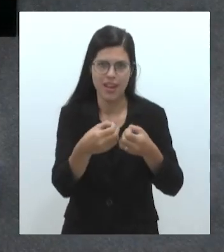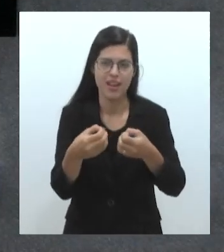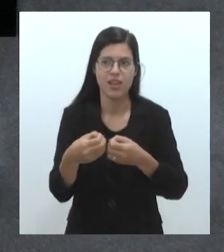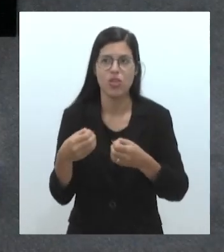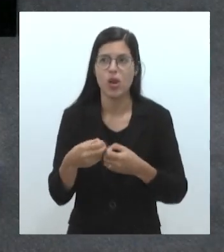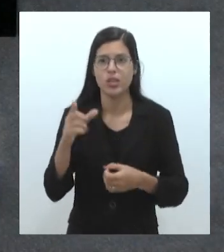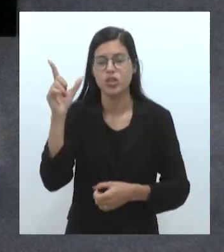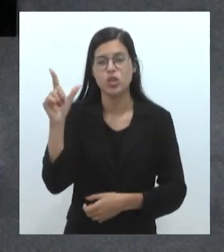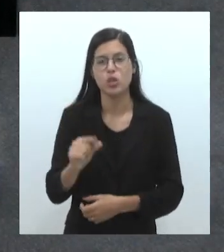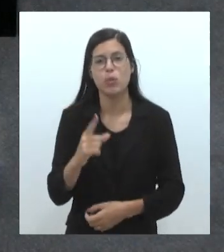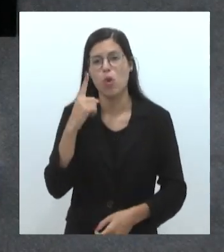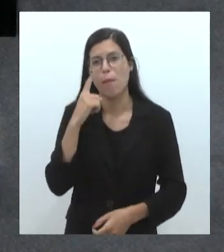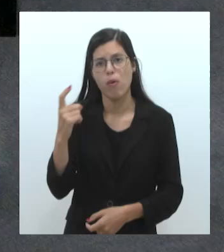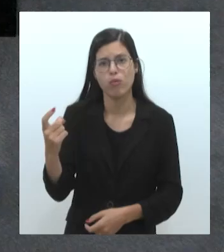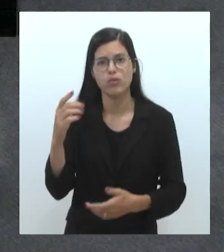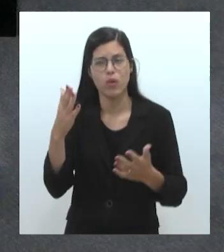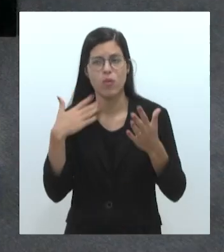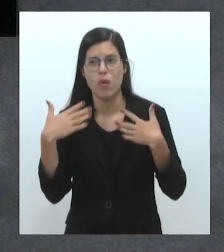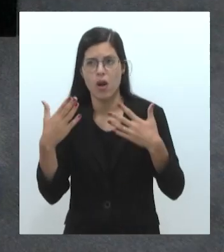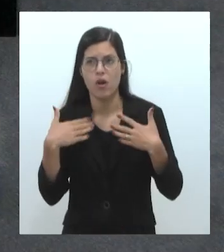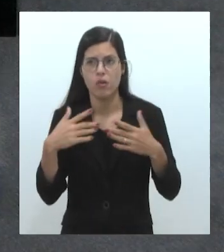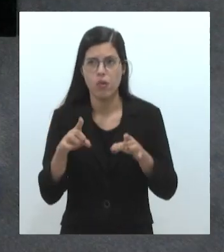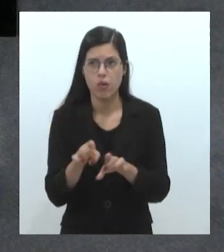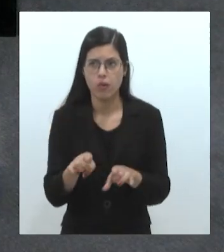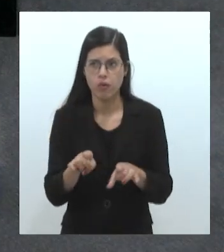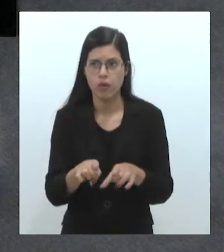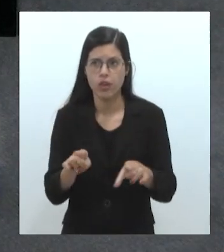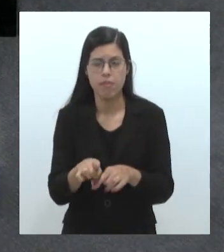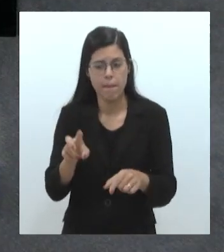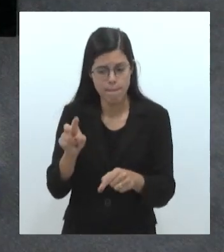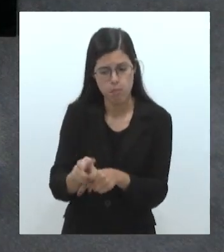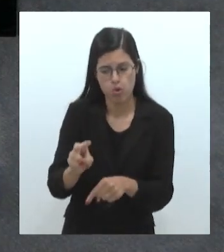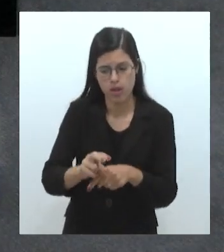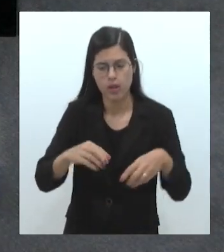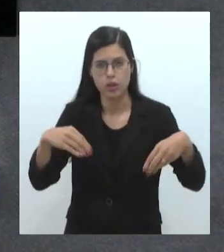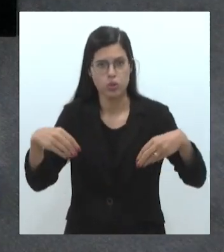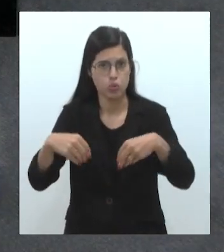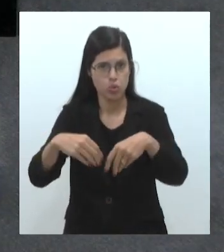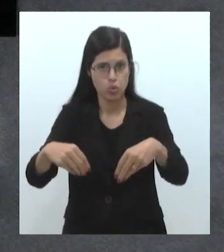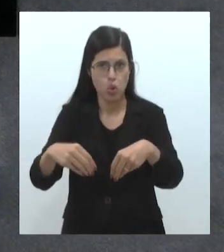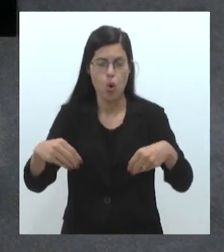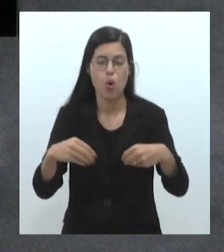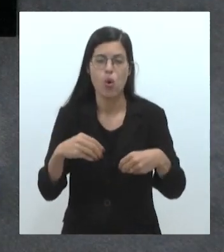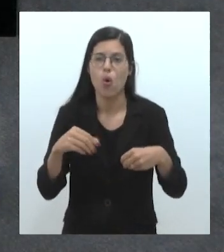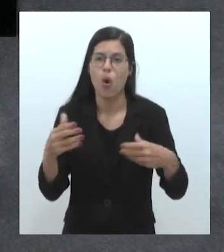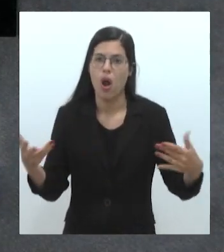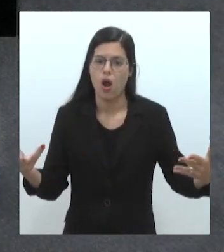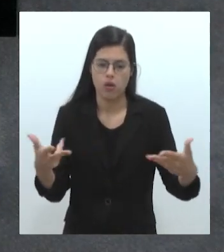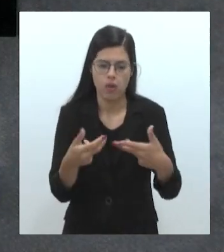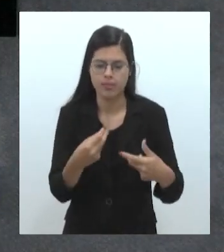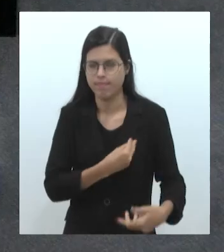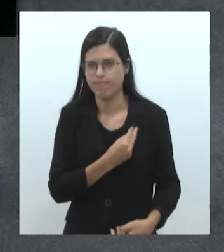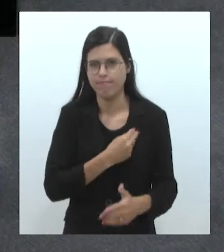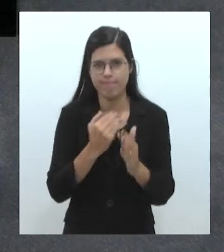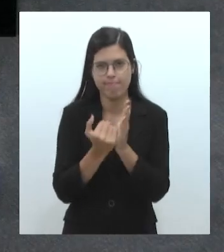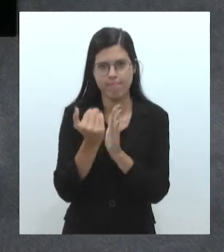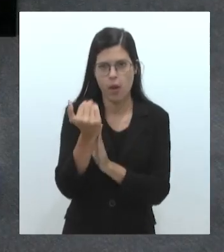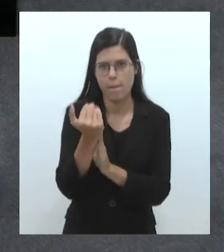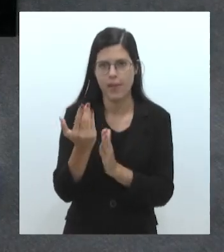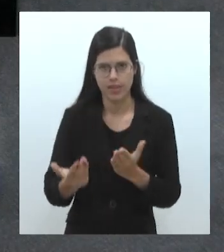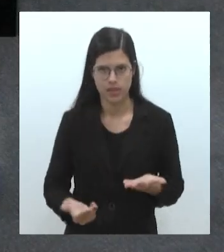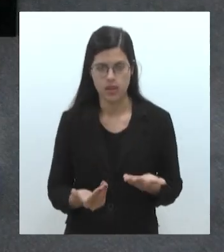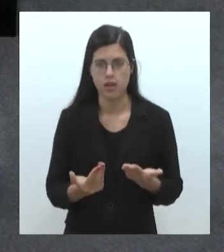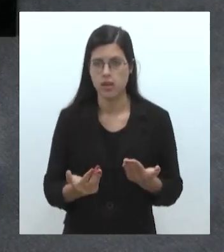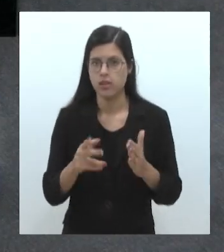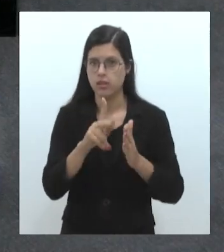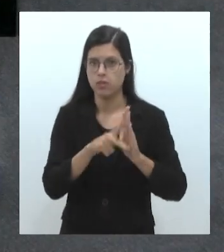e reduz também a erosão daquele solo e aumenta a qualidade de vida de todos. Então, esse projeto é